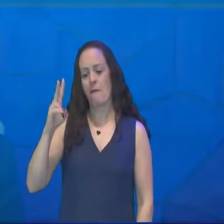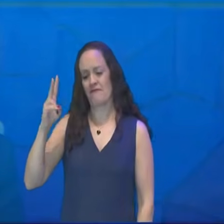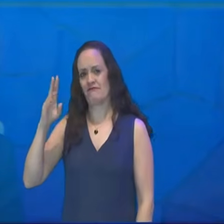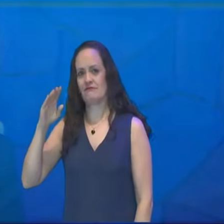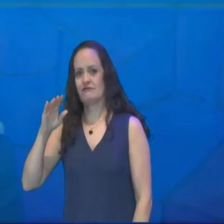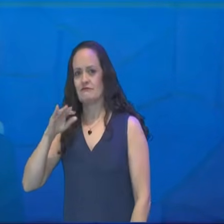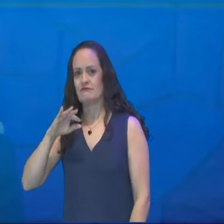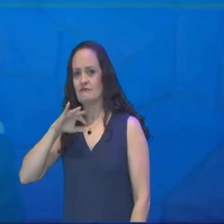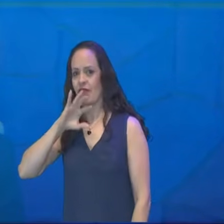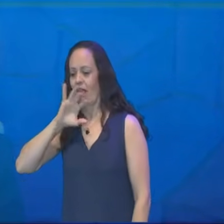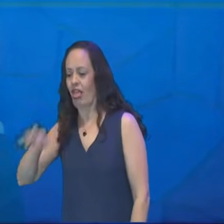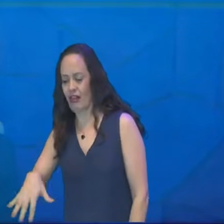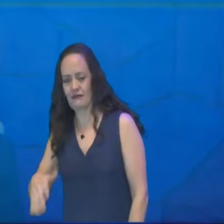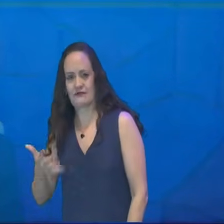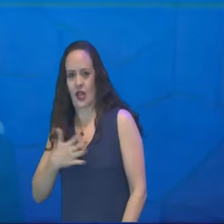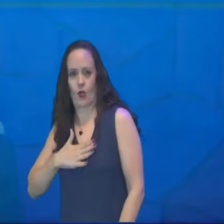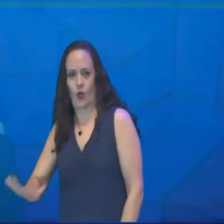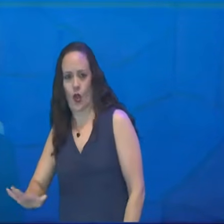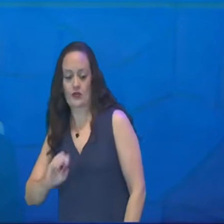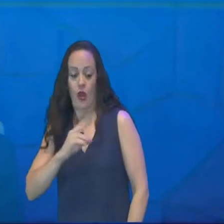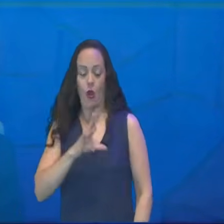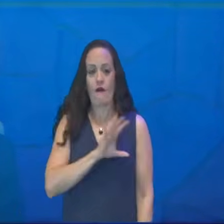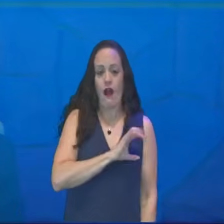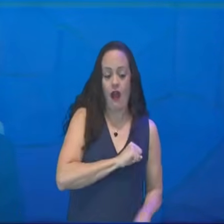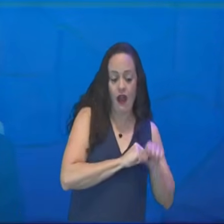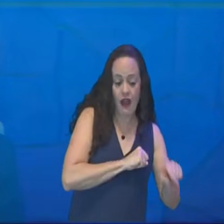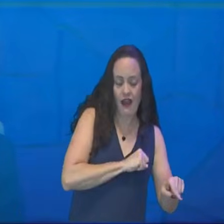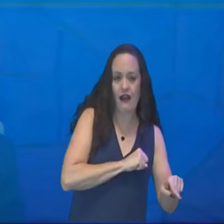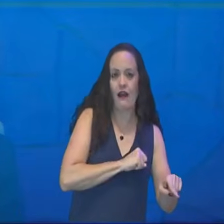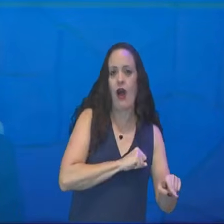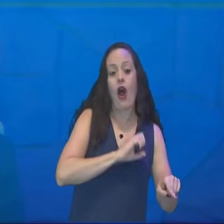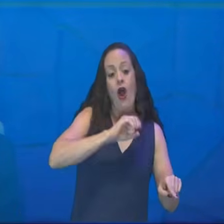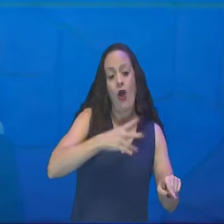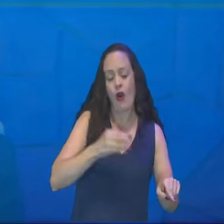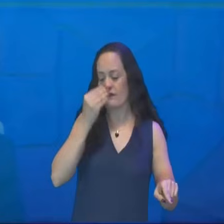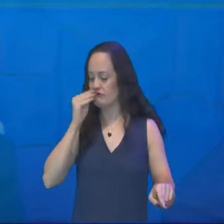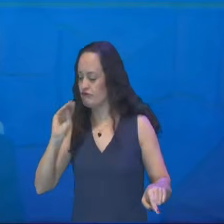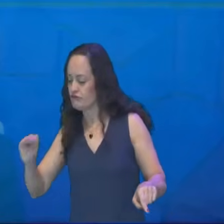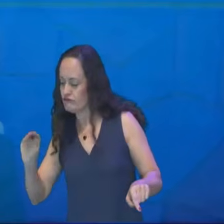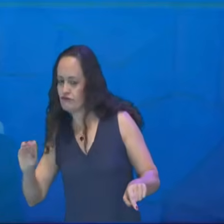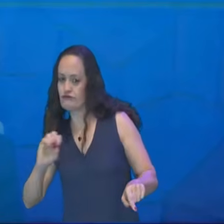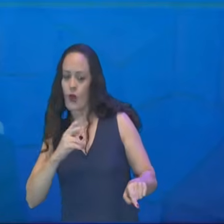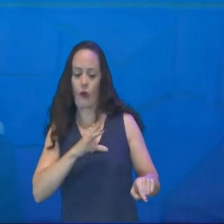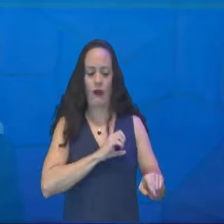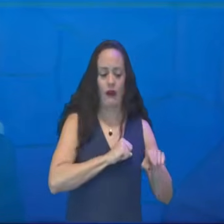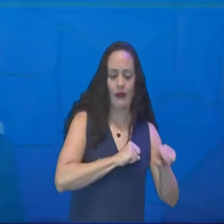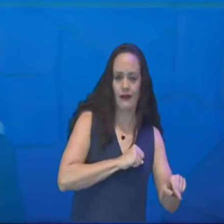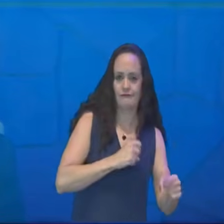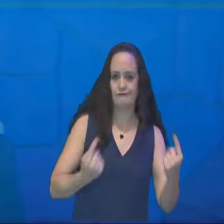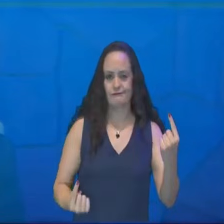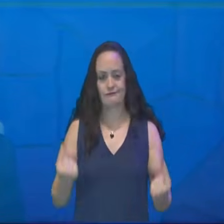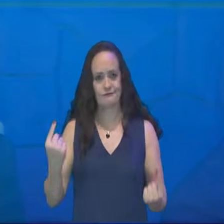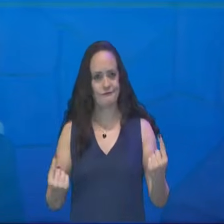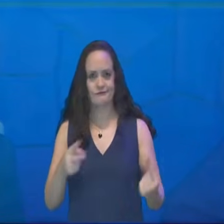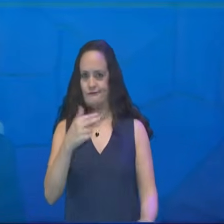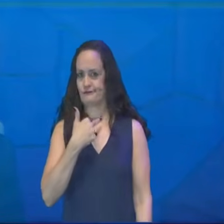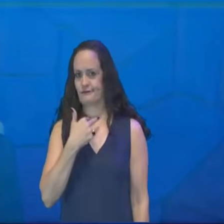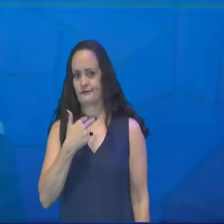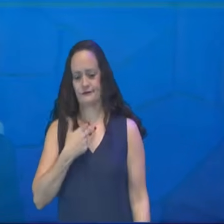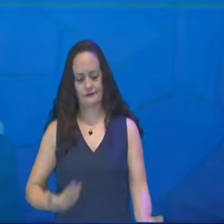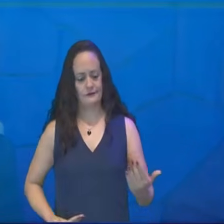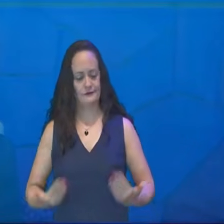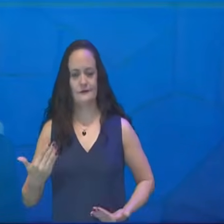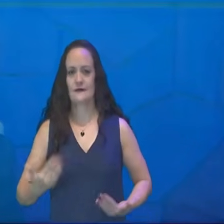um, ou amará o outro, ou irá se dedicar a um e desprezar o outro. Vocês não podem servir